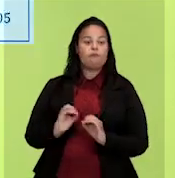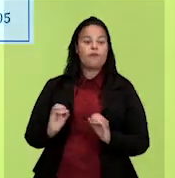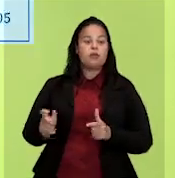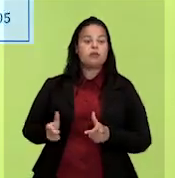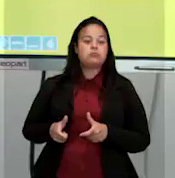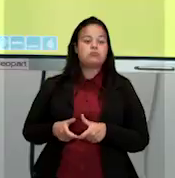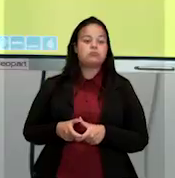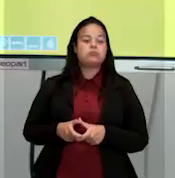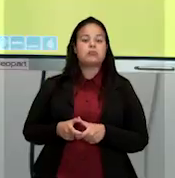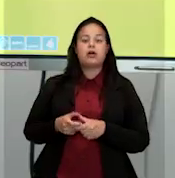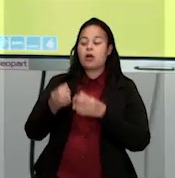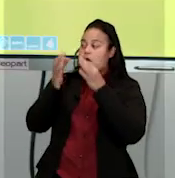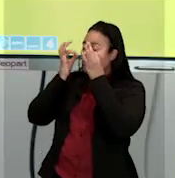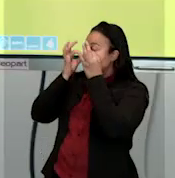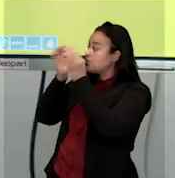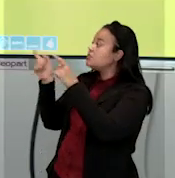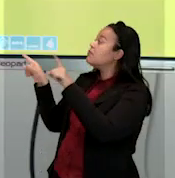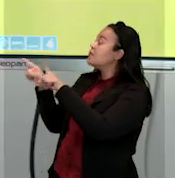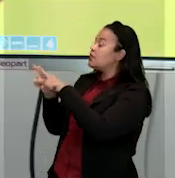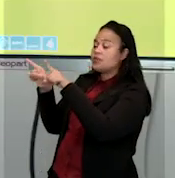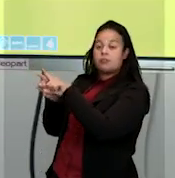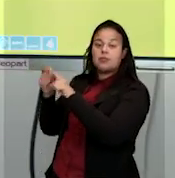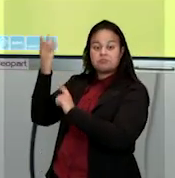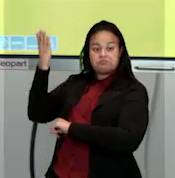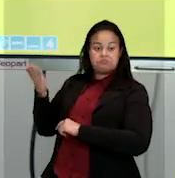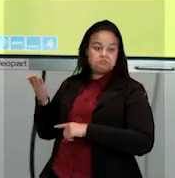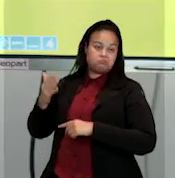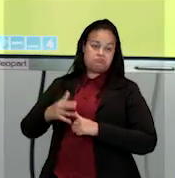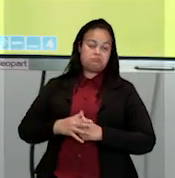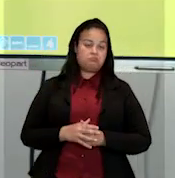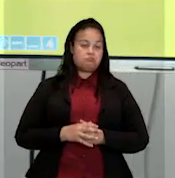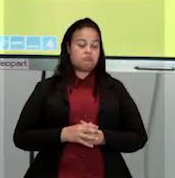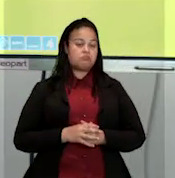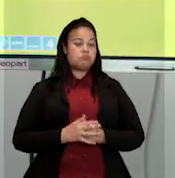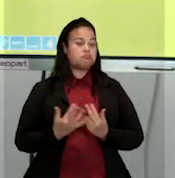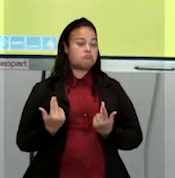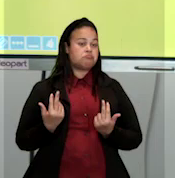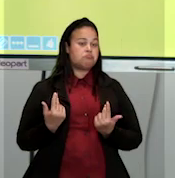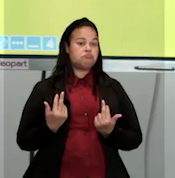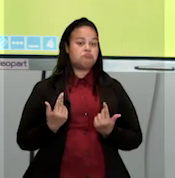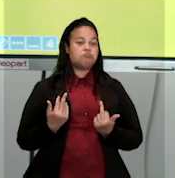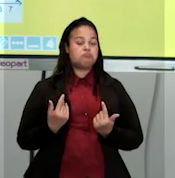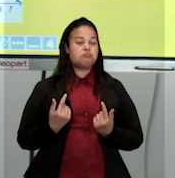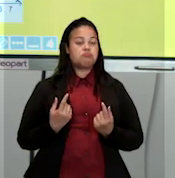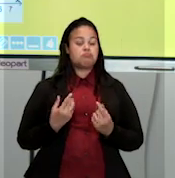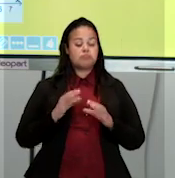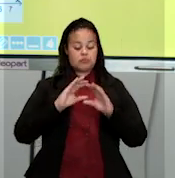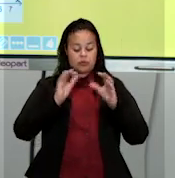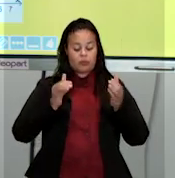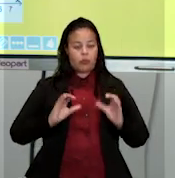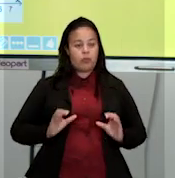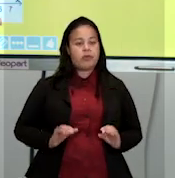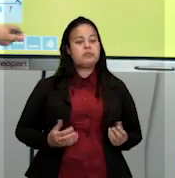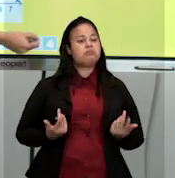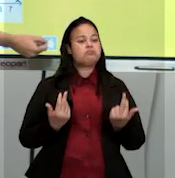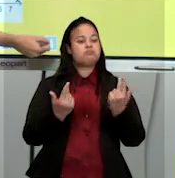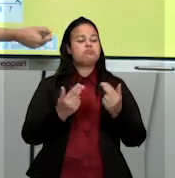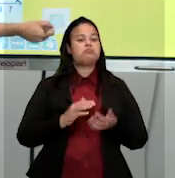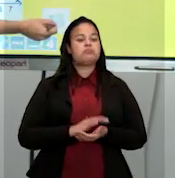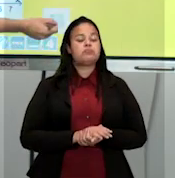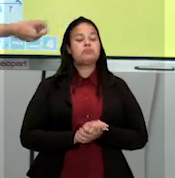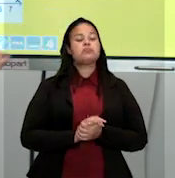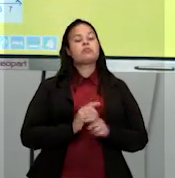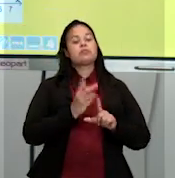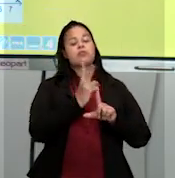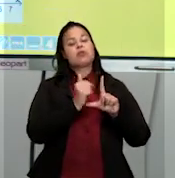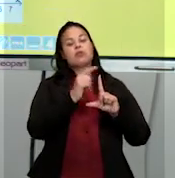podemos observar aqui, ó, a partir da quarta hora praticamente zero, né? Isso no seu organismo. Então, esses gráficos de